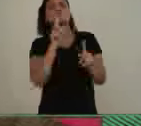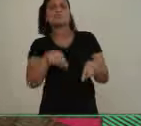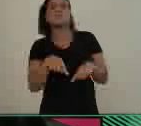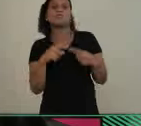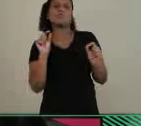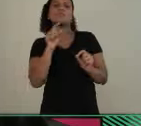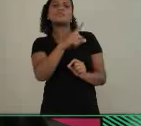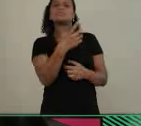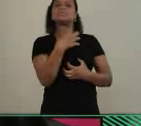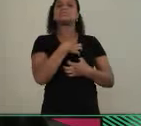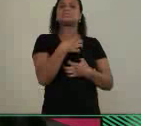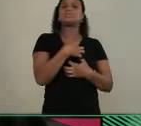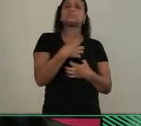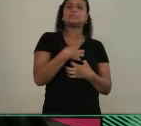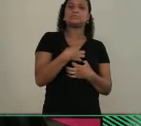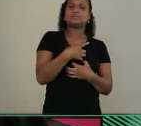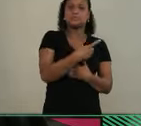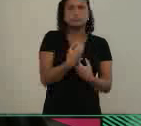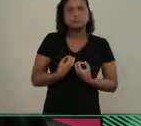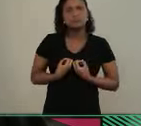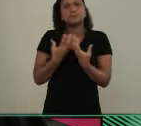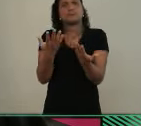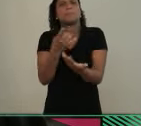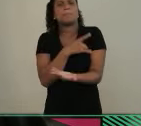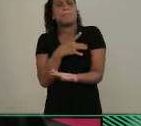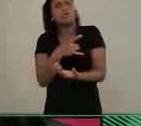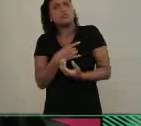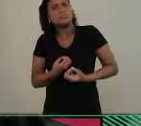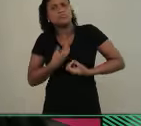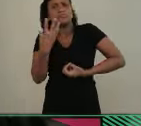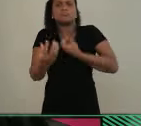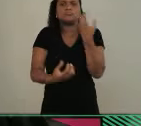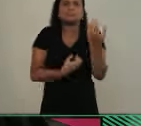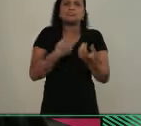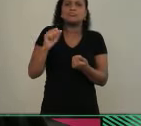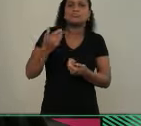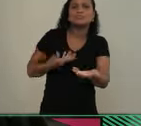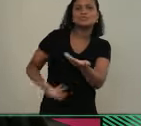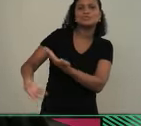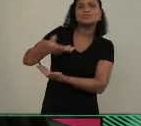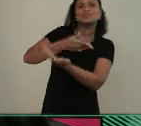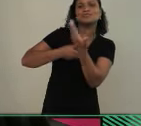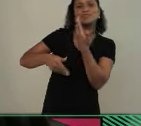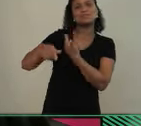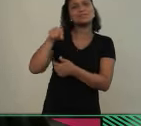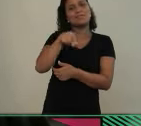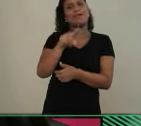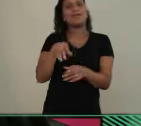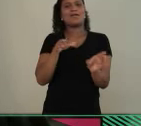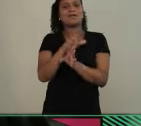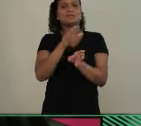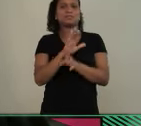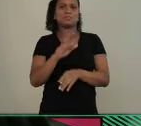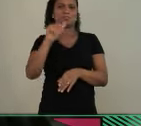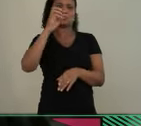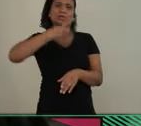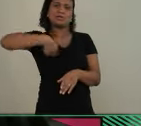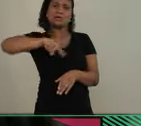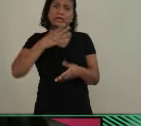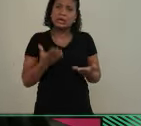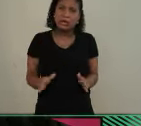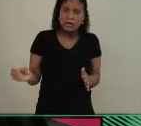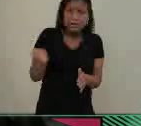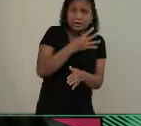seus medos, tendo alguém para dividir. Acho que esse seria o conselho para uma mãe que tem